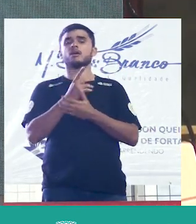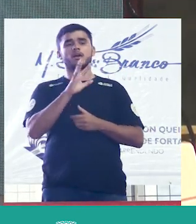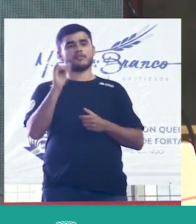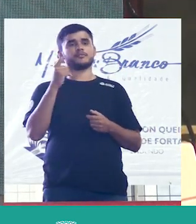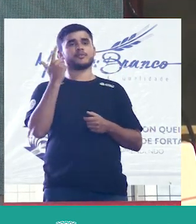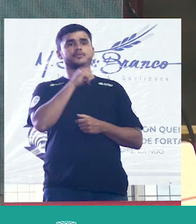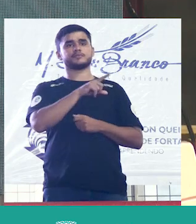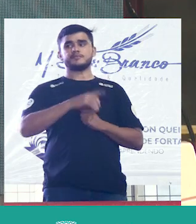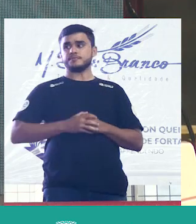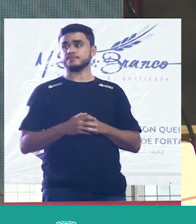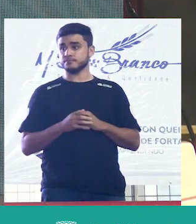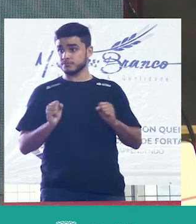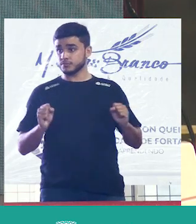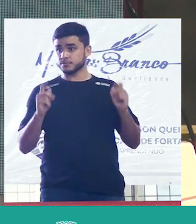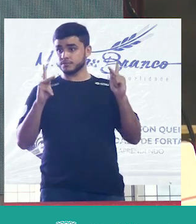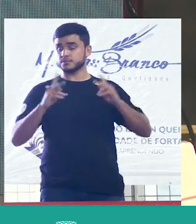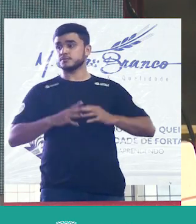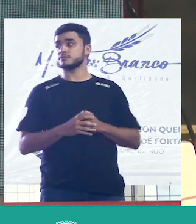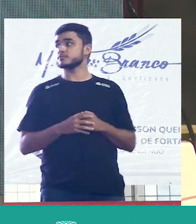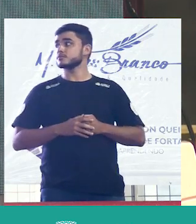vai estar em excesso. Ok?